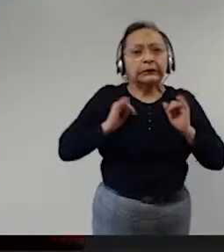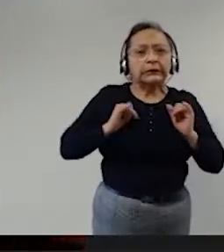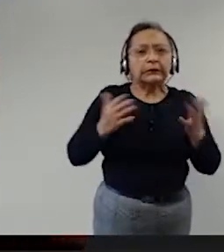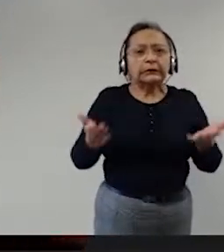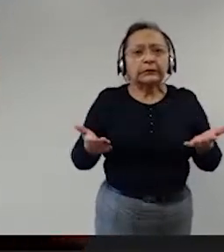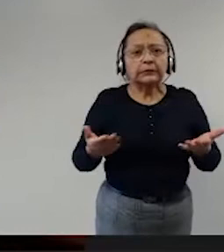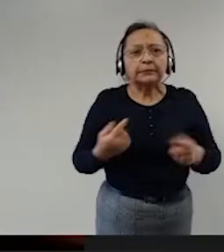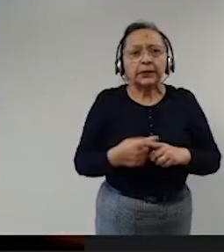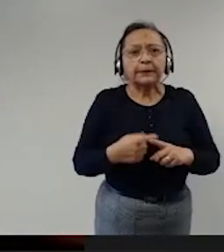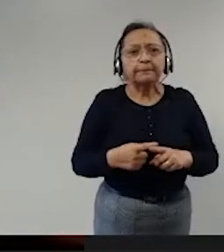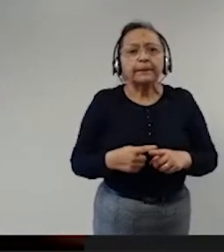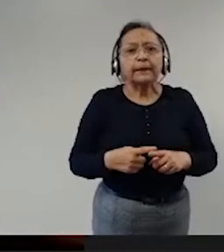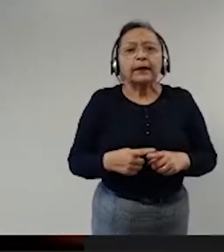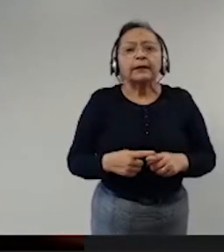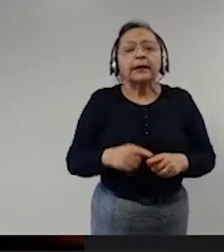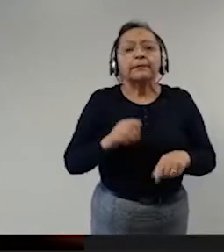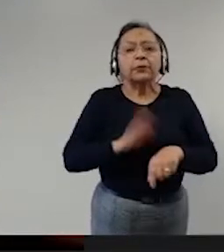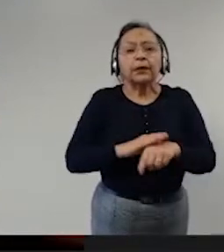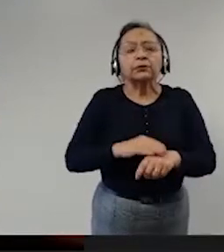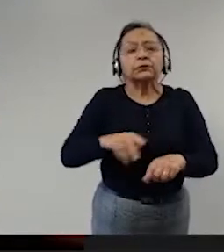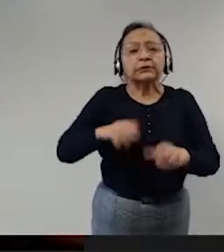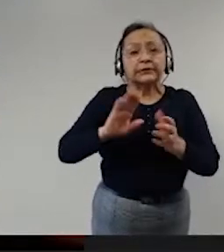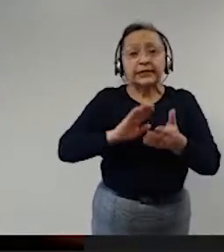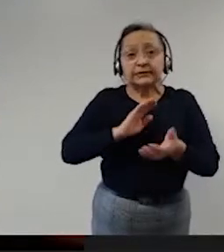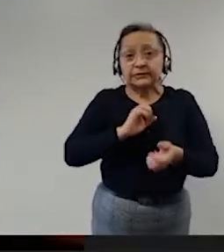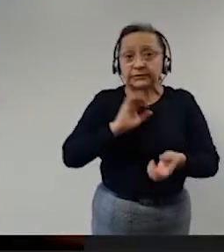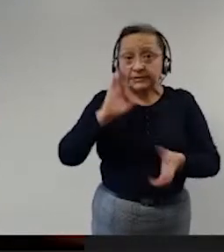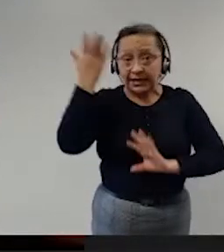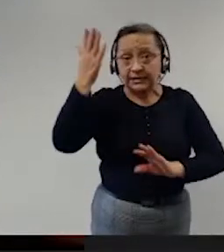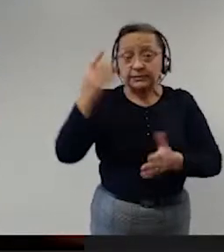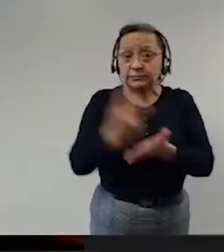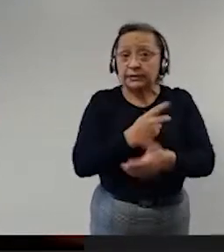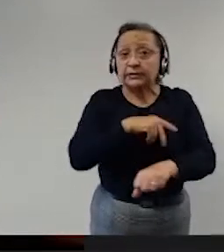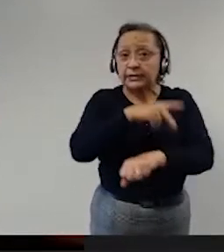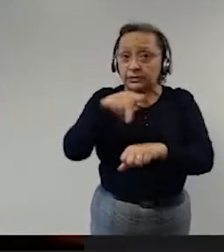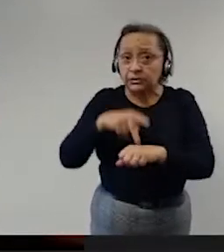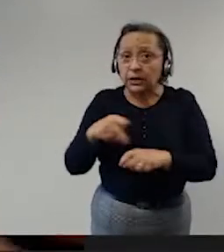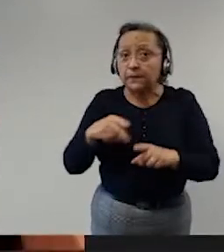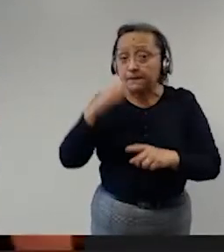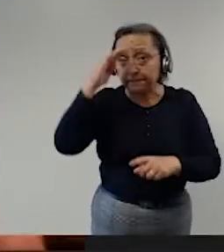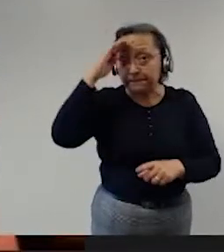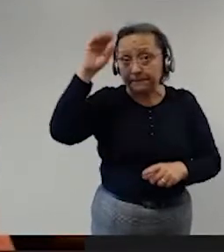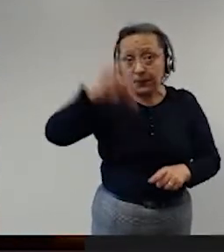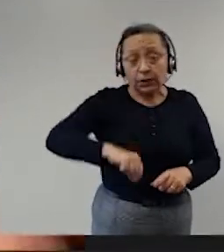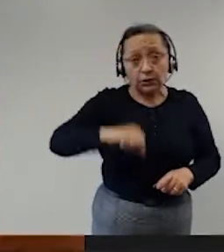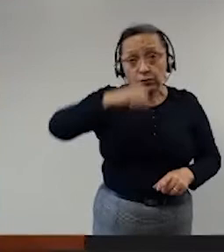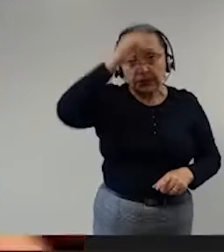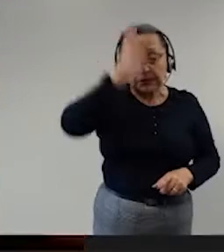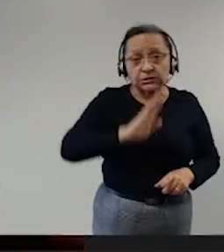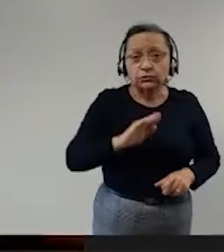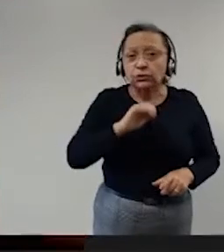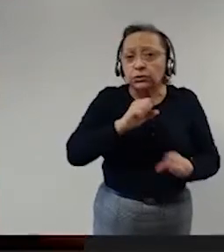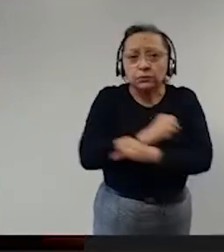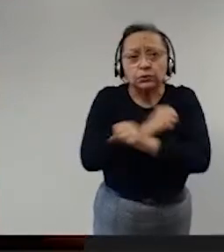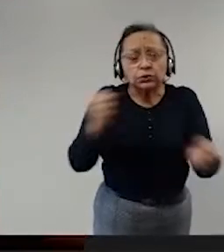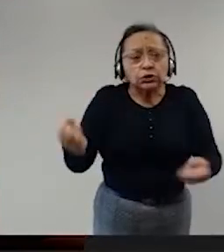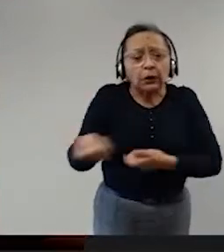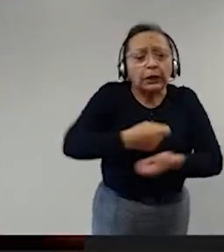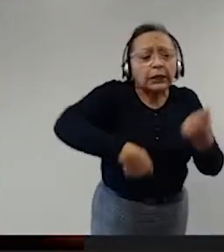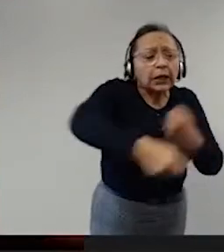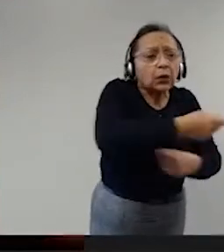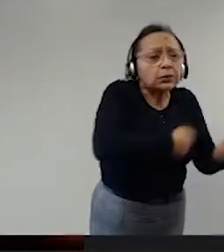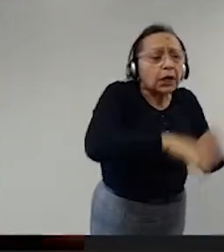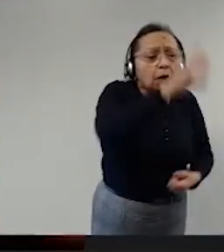de tragédia internacional, especialmente brasileira, nós não podemos negociar com os direitos e garantias dos nossos